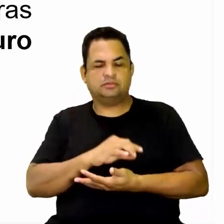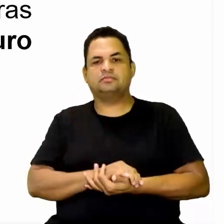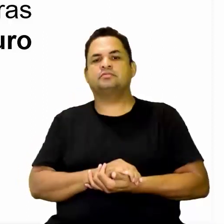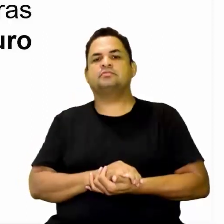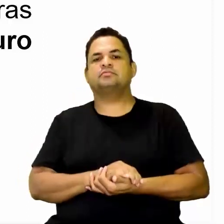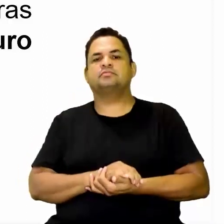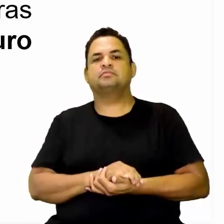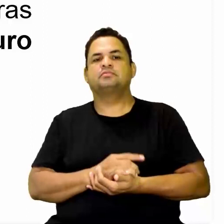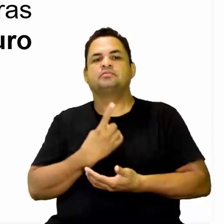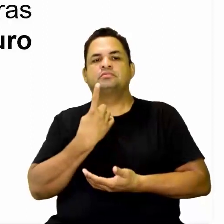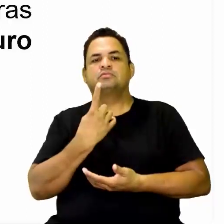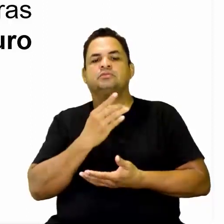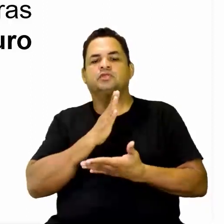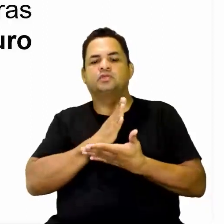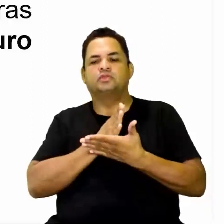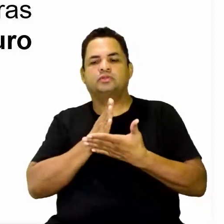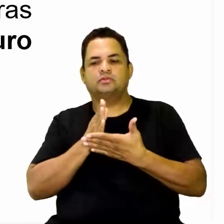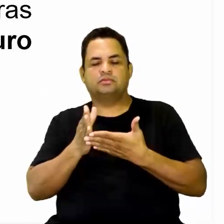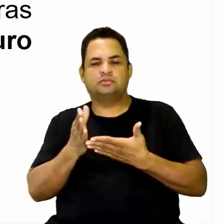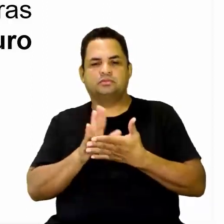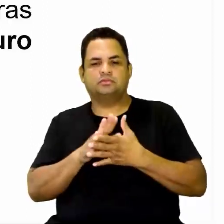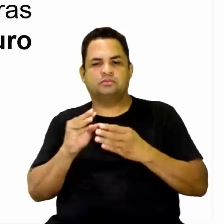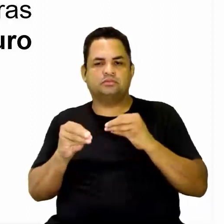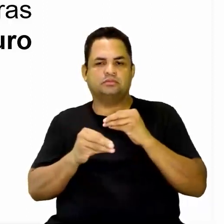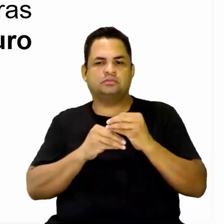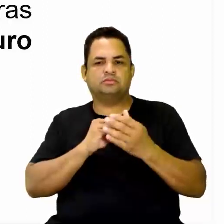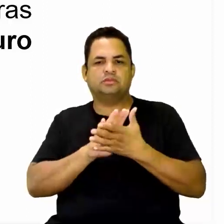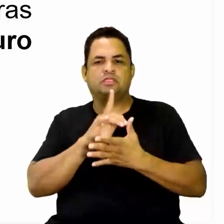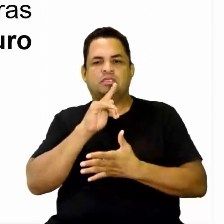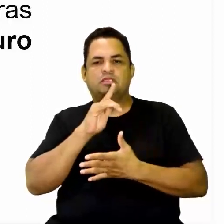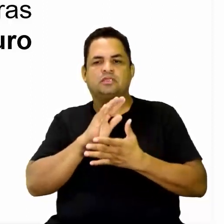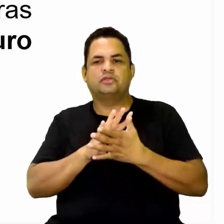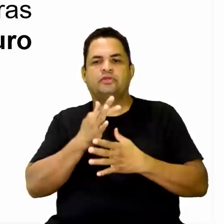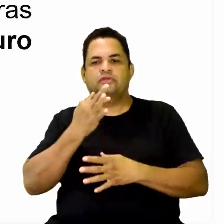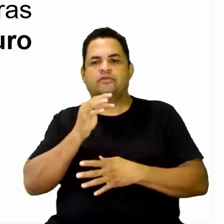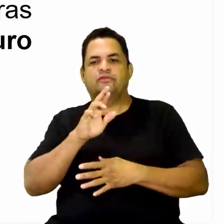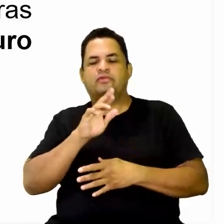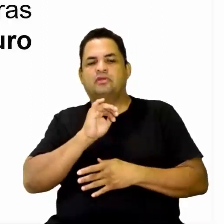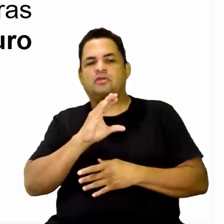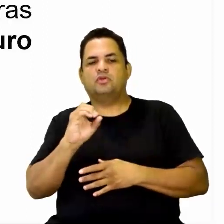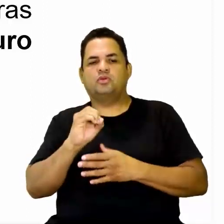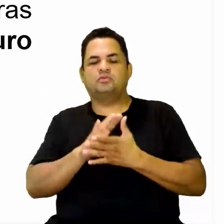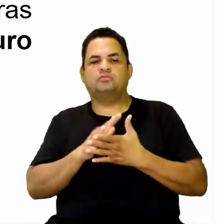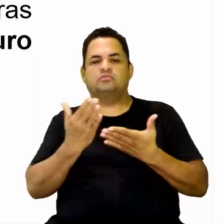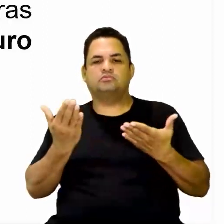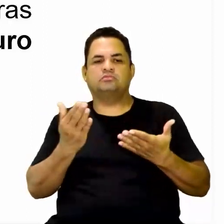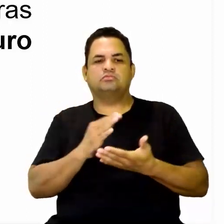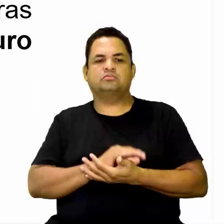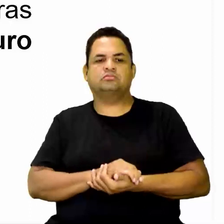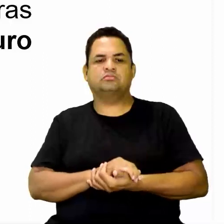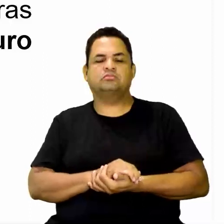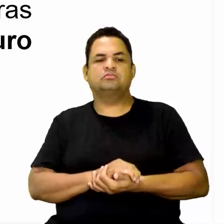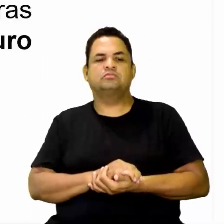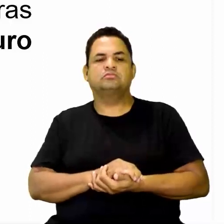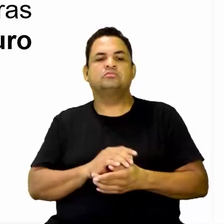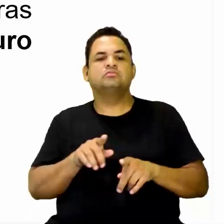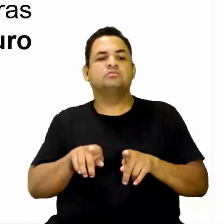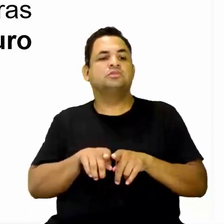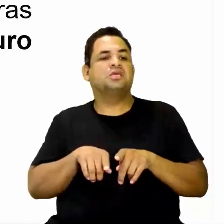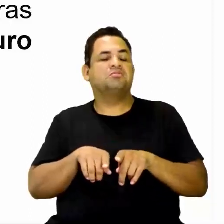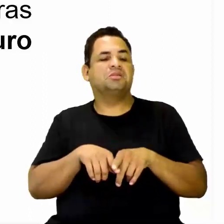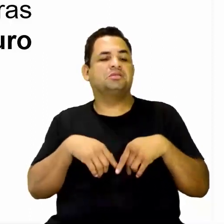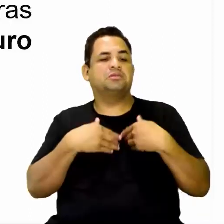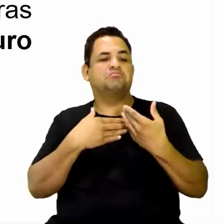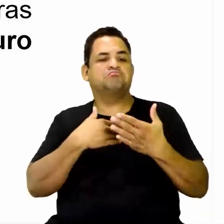uma única fase de agregação, como a água, o ferro, etc. E também